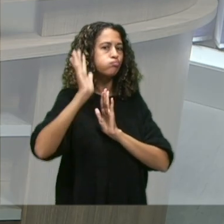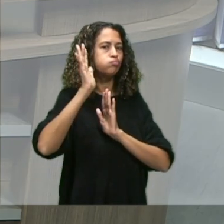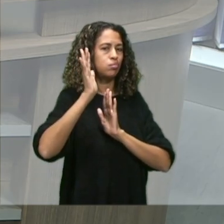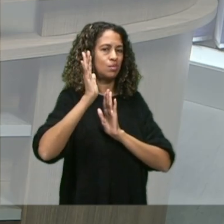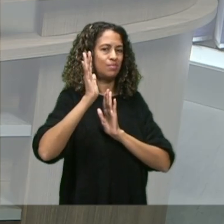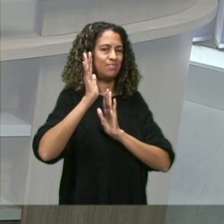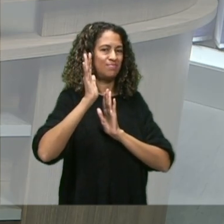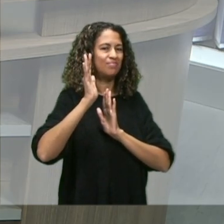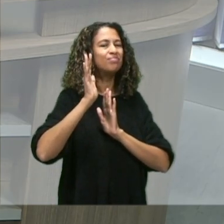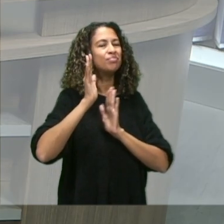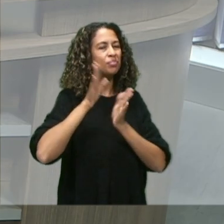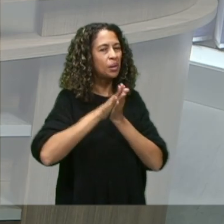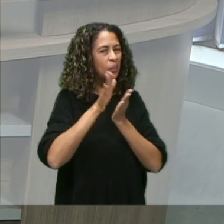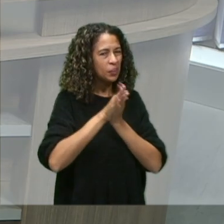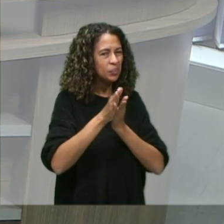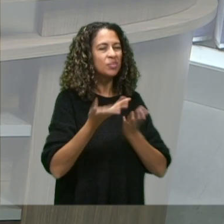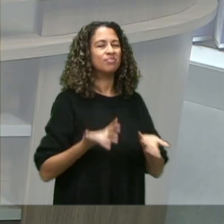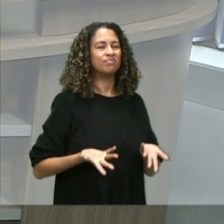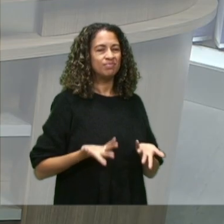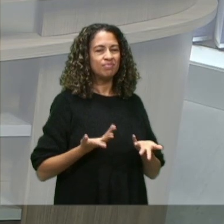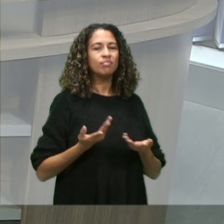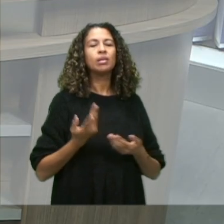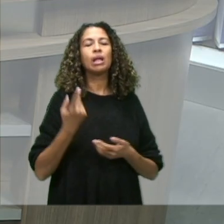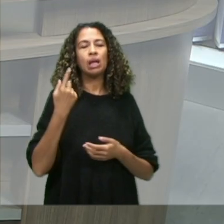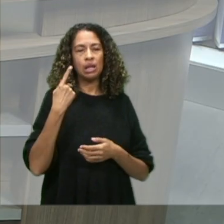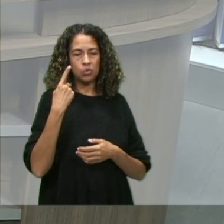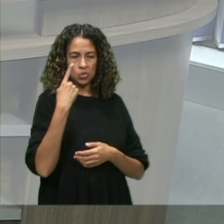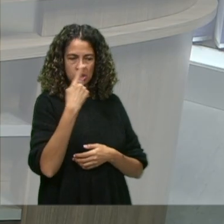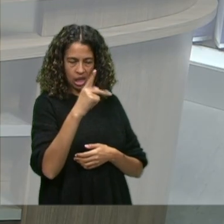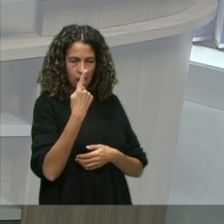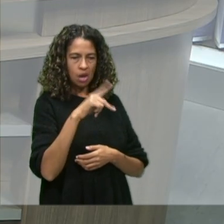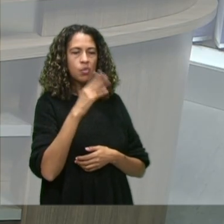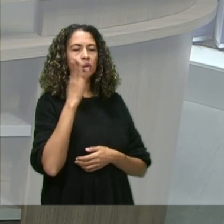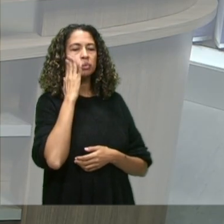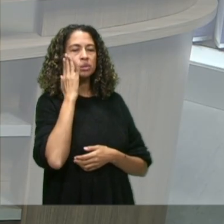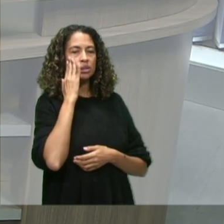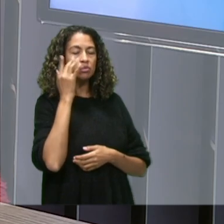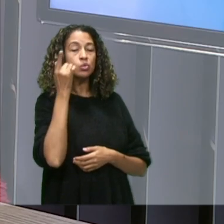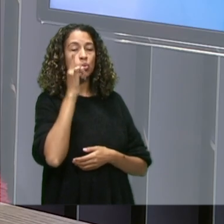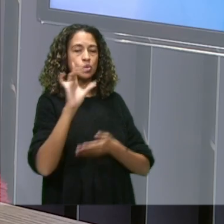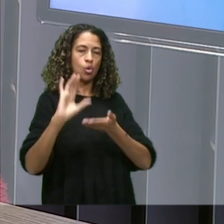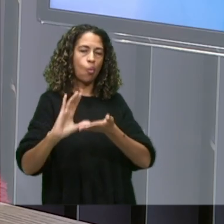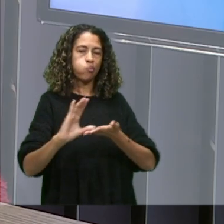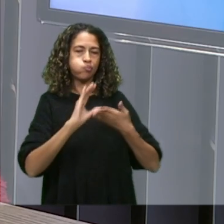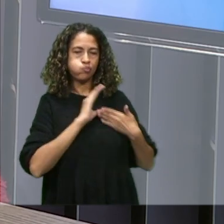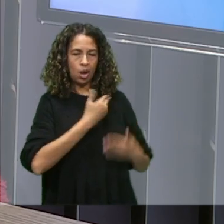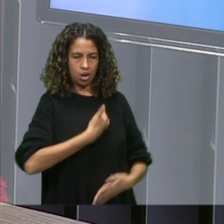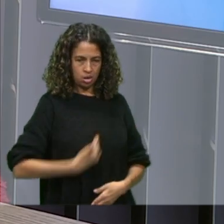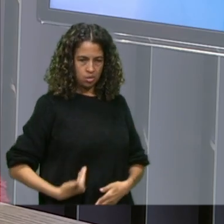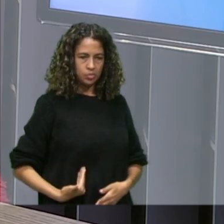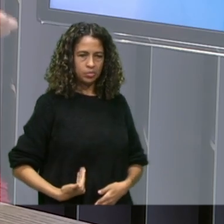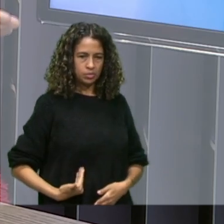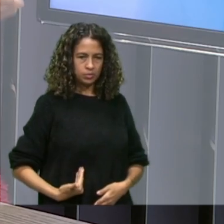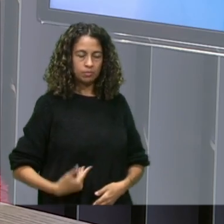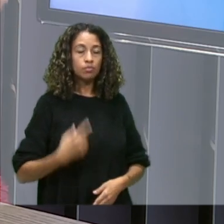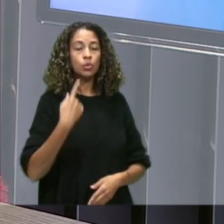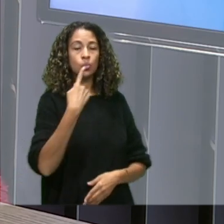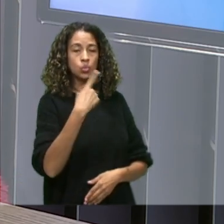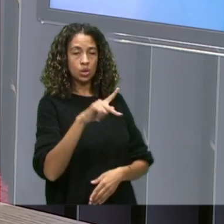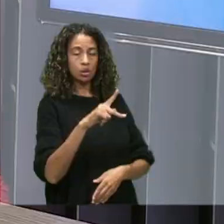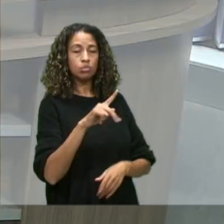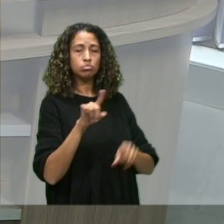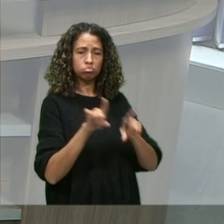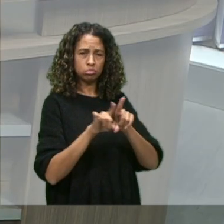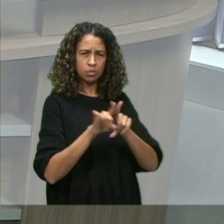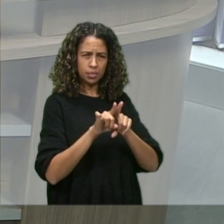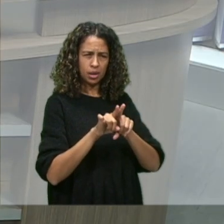rua. Eu sei que no teu caso tu teve esse incentivo público, no teu caso você teve também